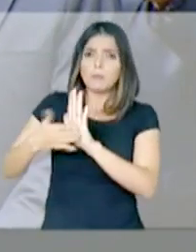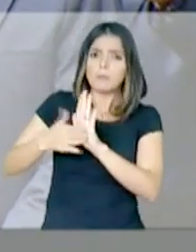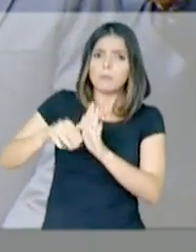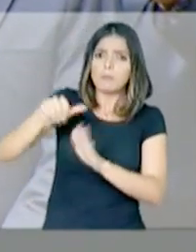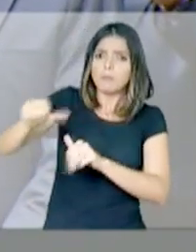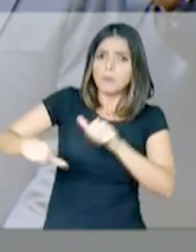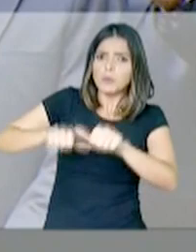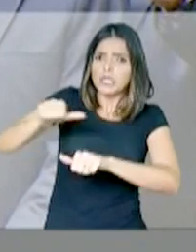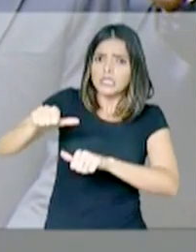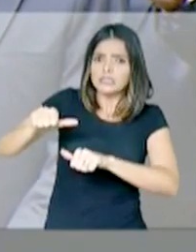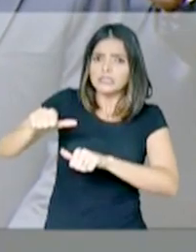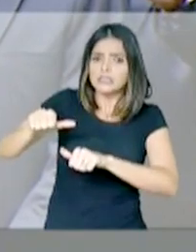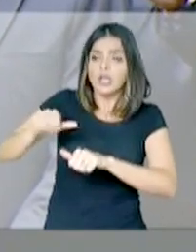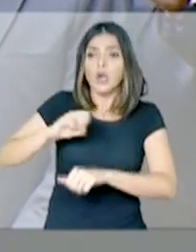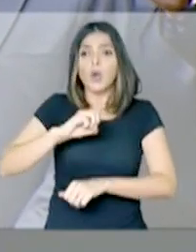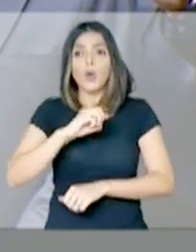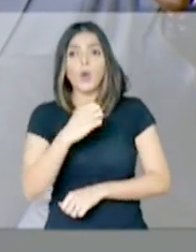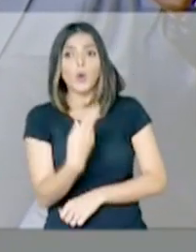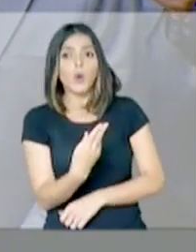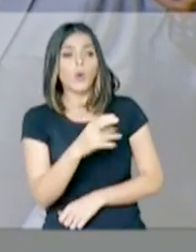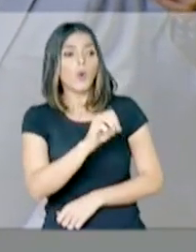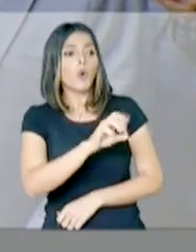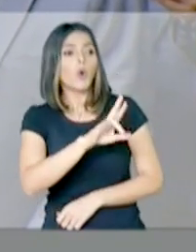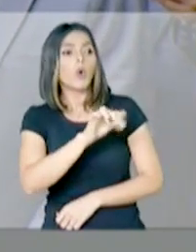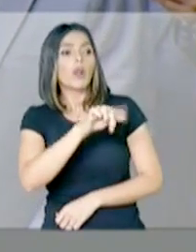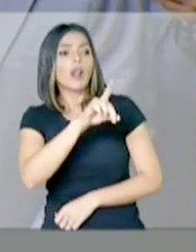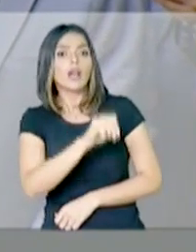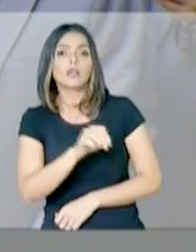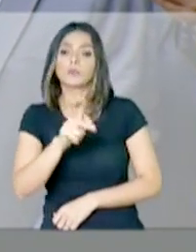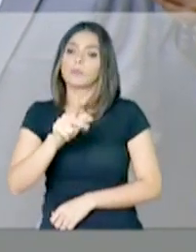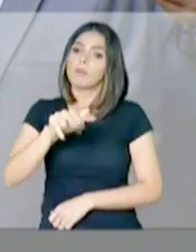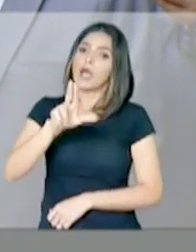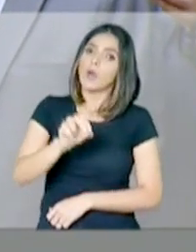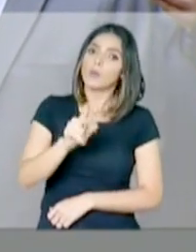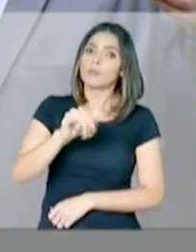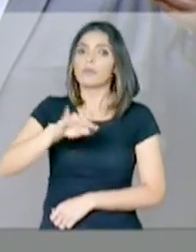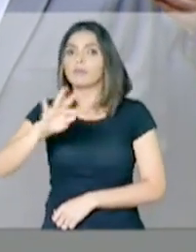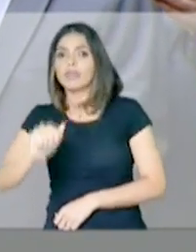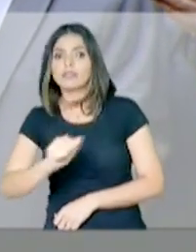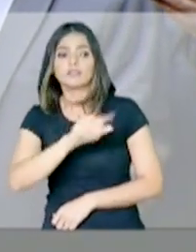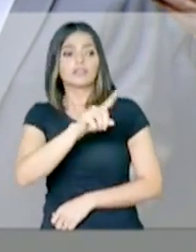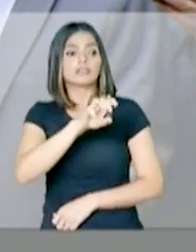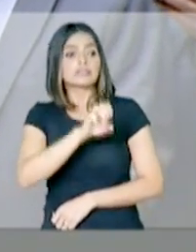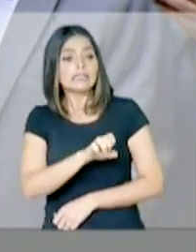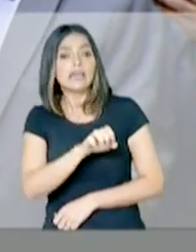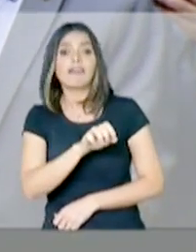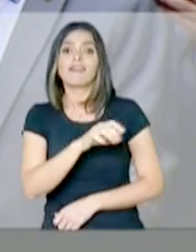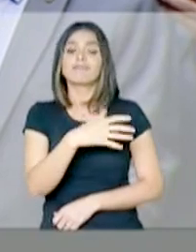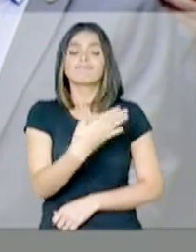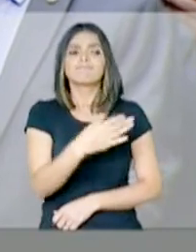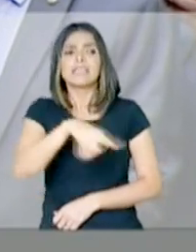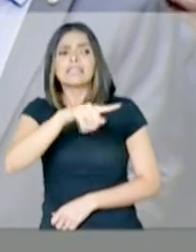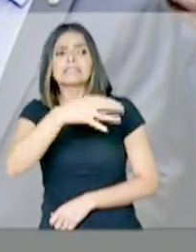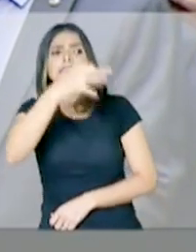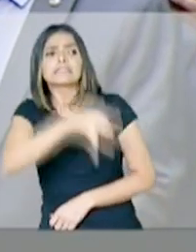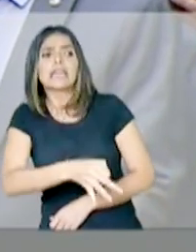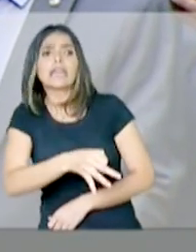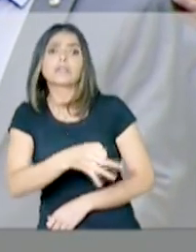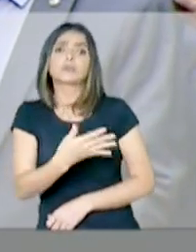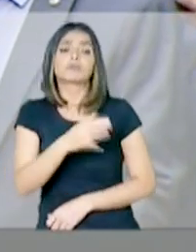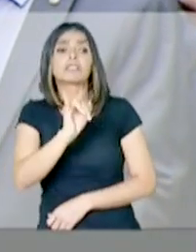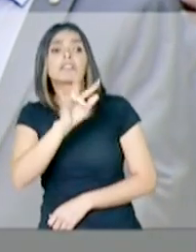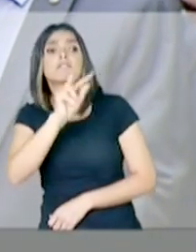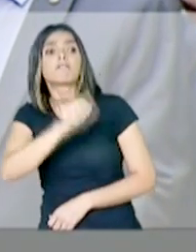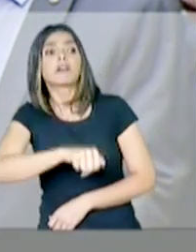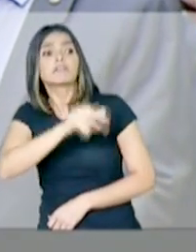o deputado Orlando Silva está certo, ou Paulo Pimenta, ou Zé Guimarães, ou Ivan